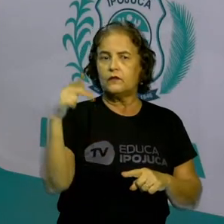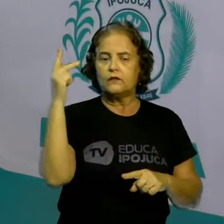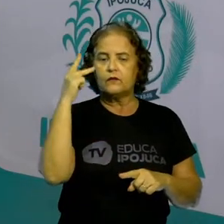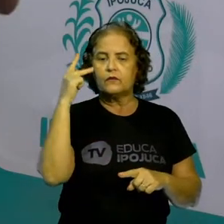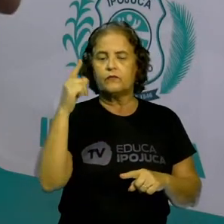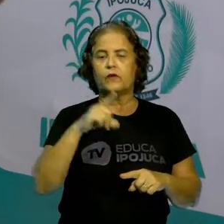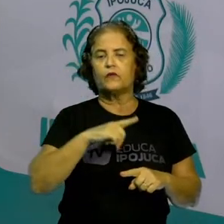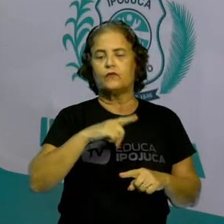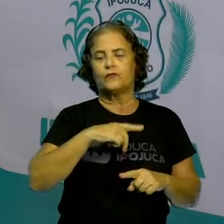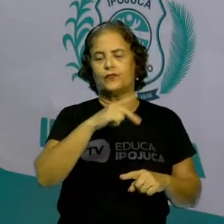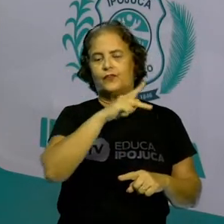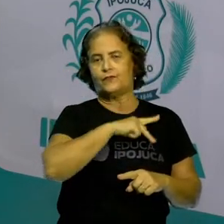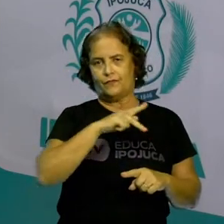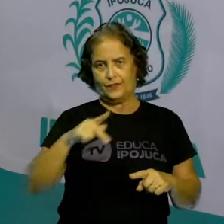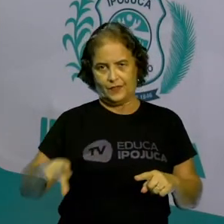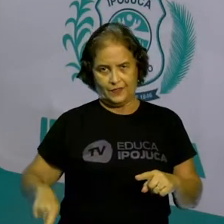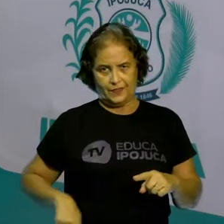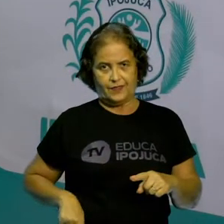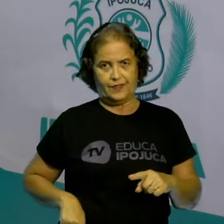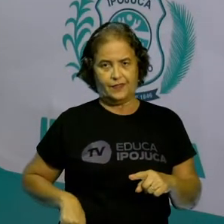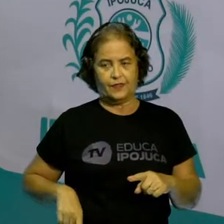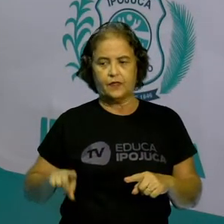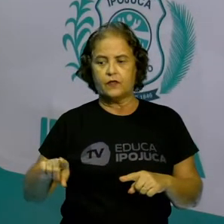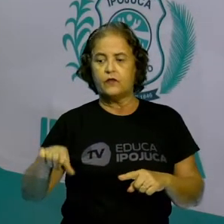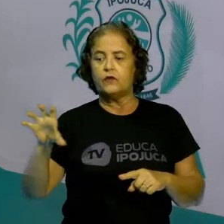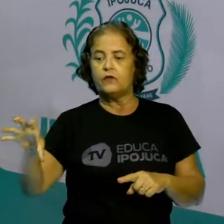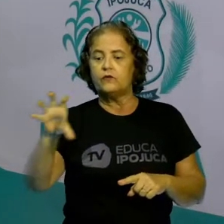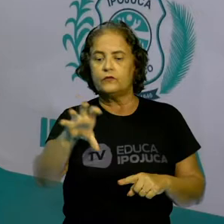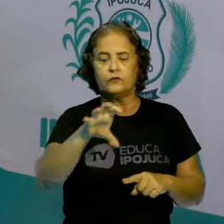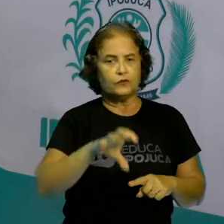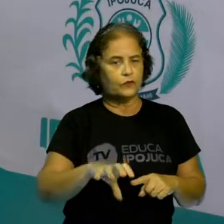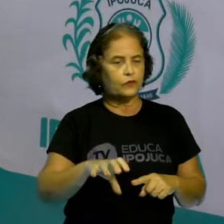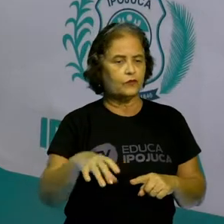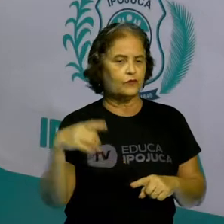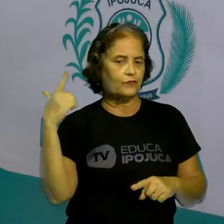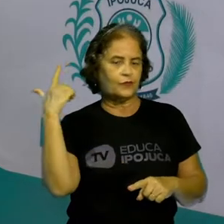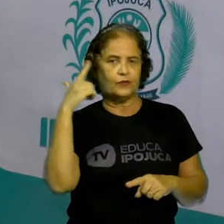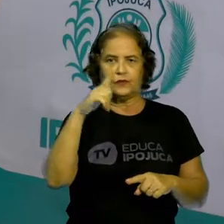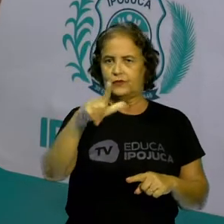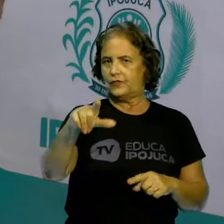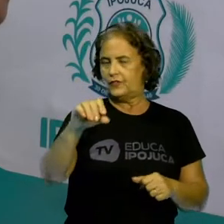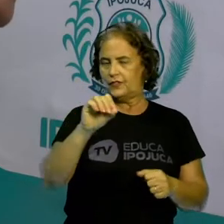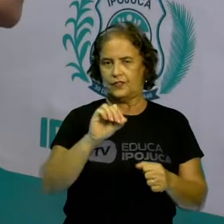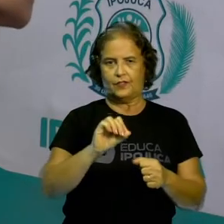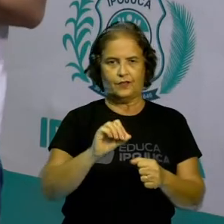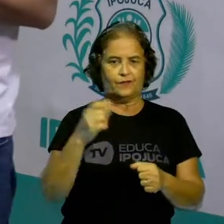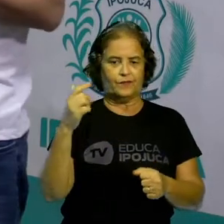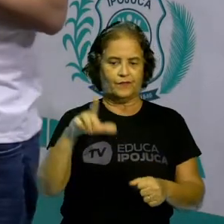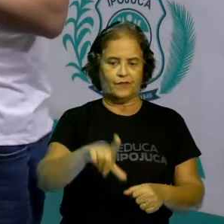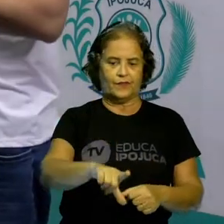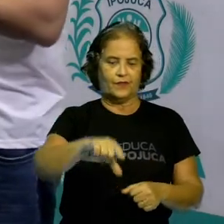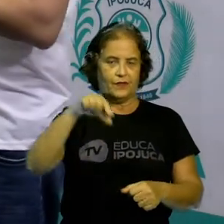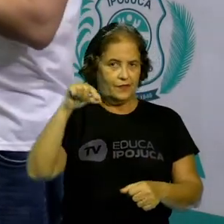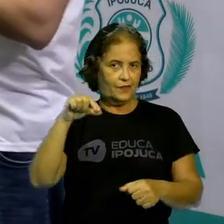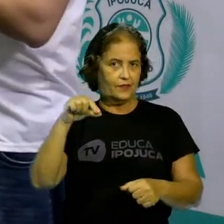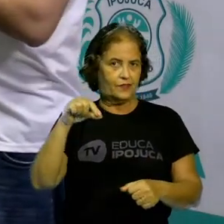não conseguiam eleger o seu candidato, tá bem? Por causa do acordo entre São Paulo e Minas.